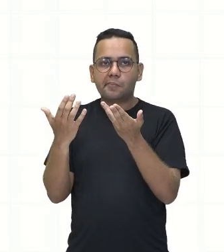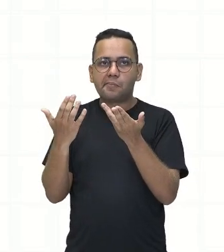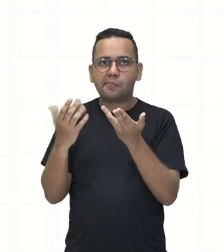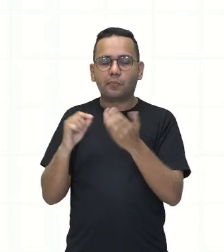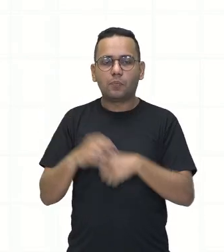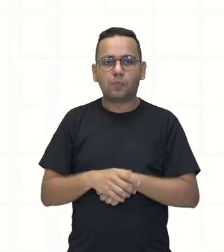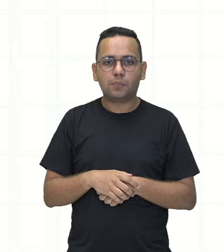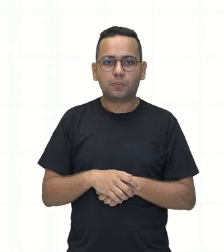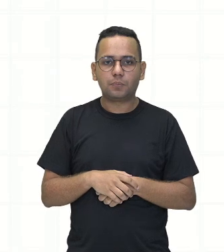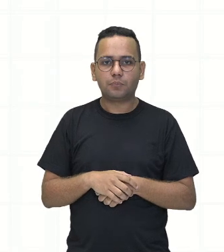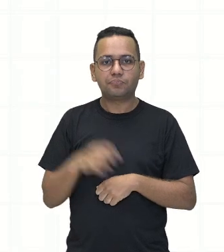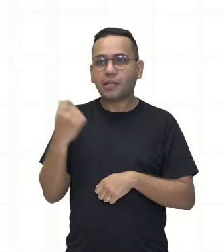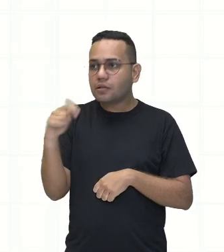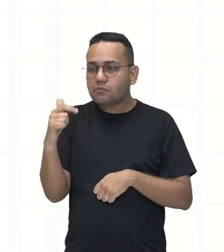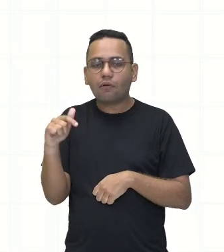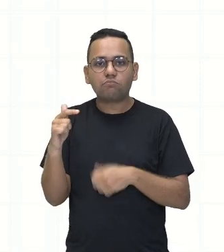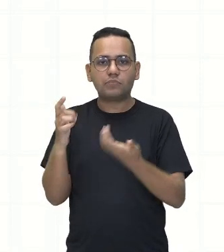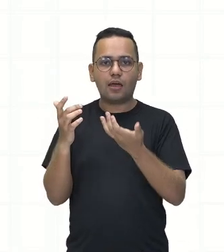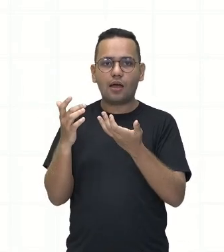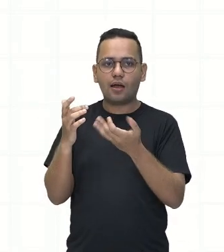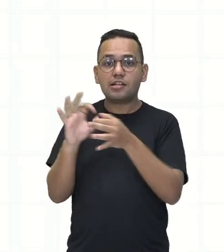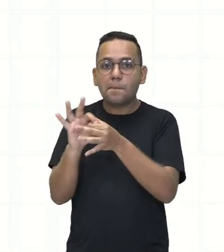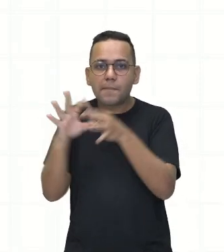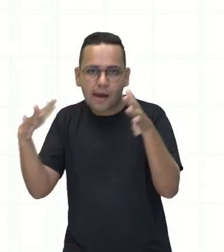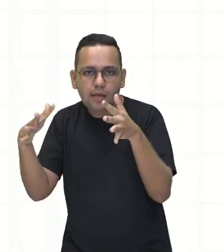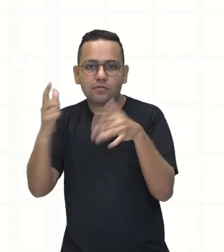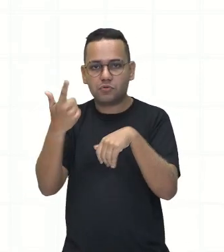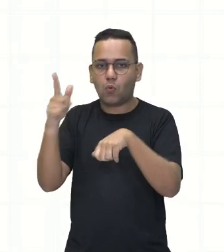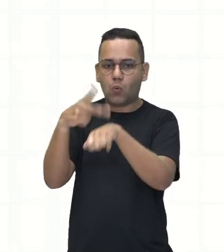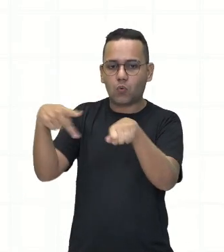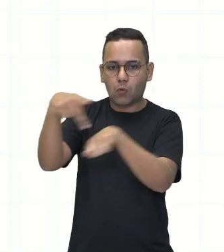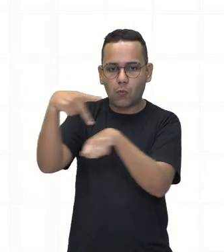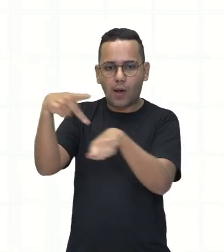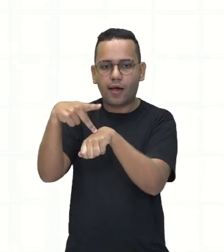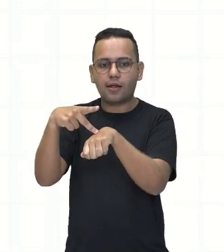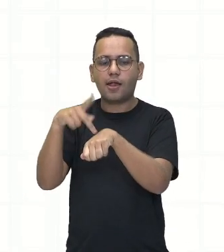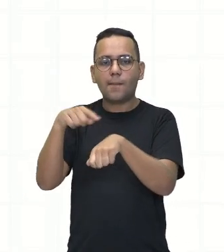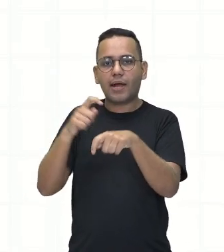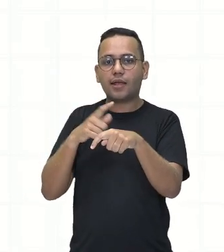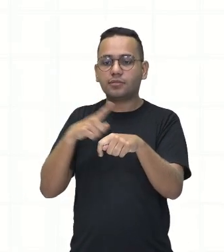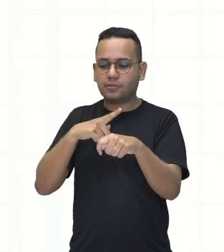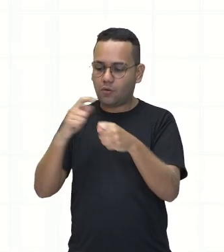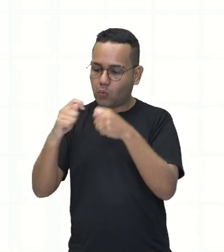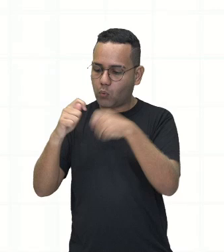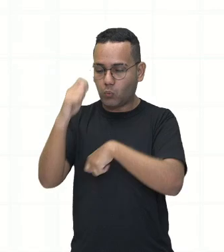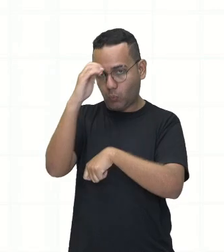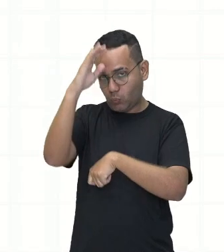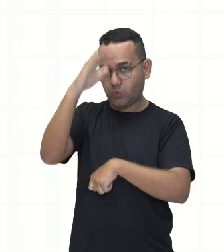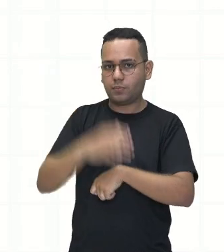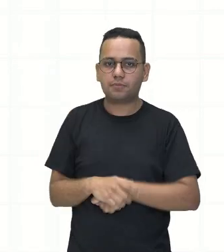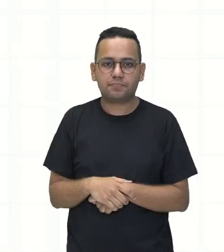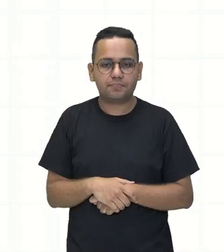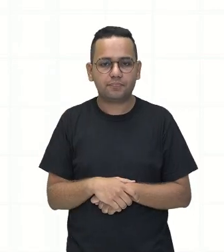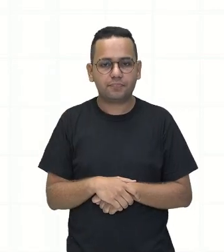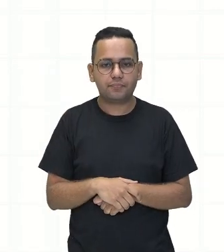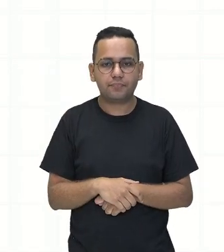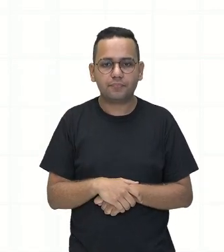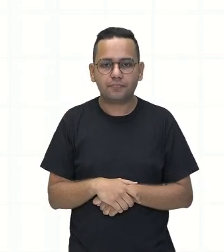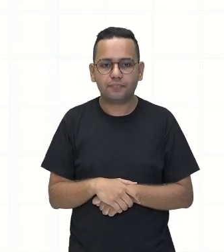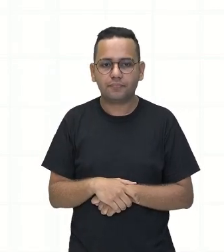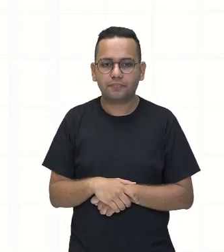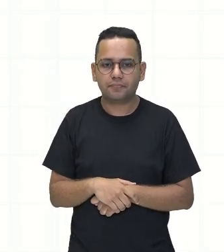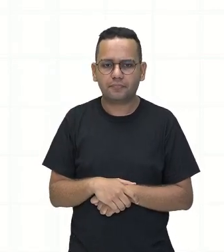que detêm esses conhecimentos, certo? Então, biopirataria é você